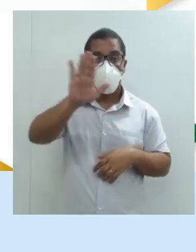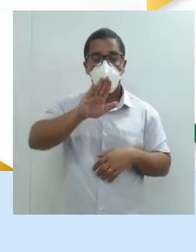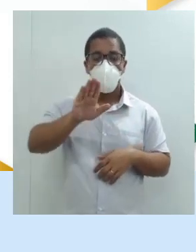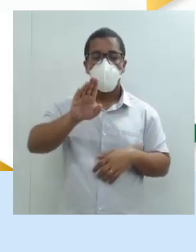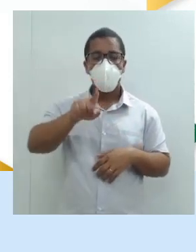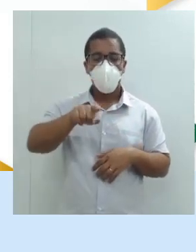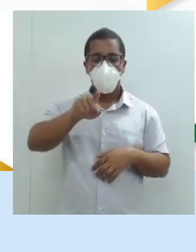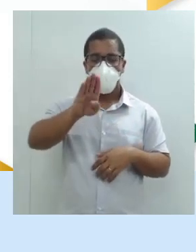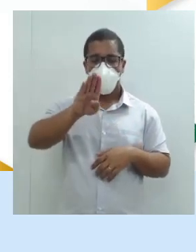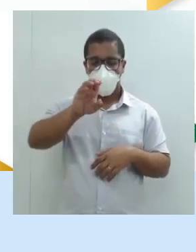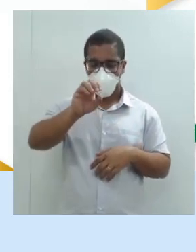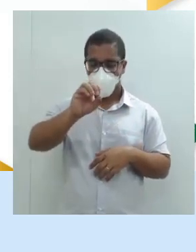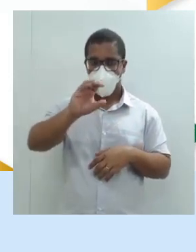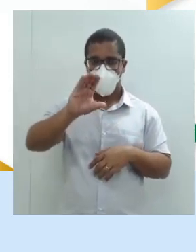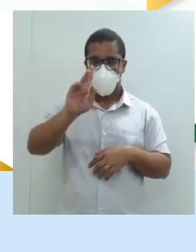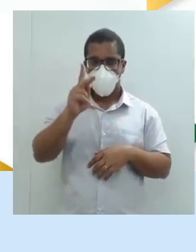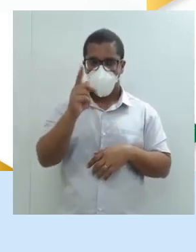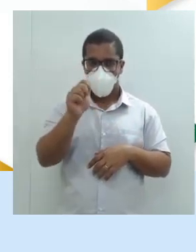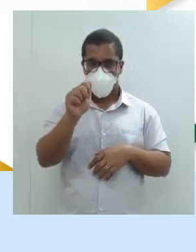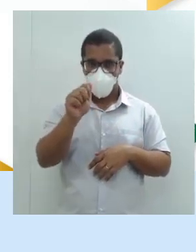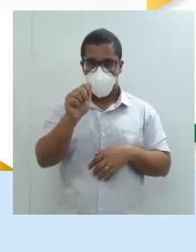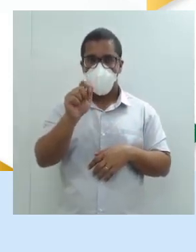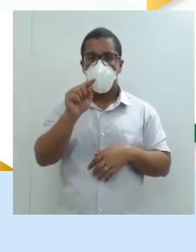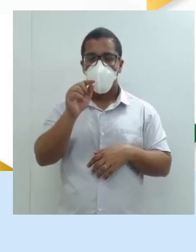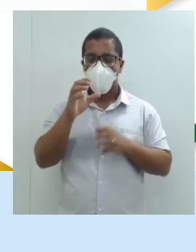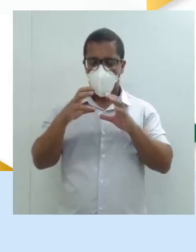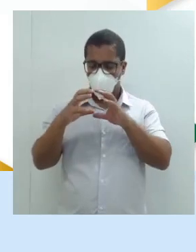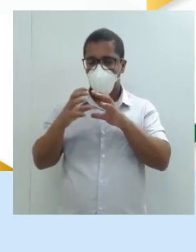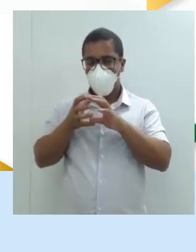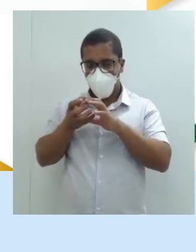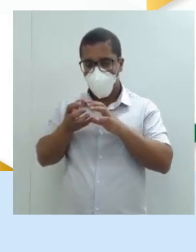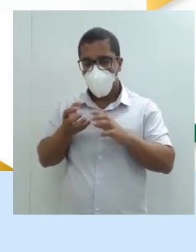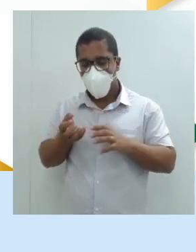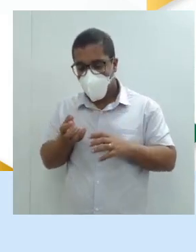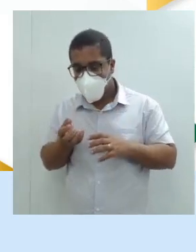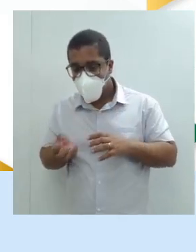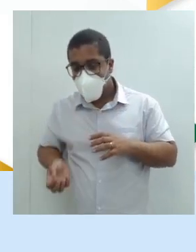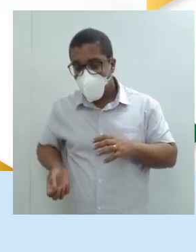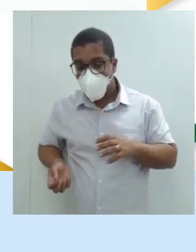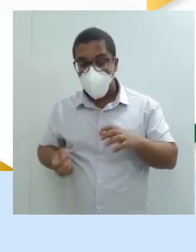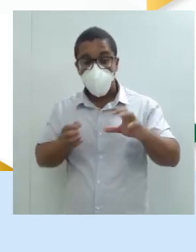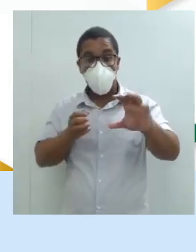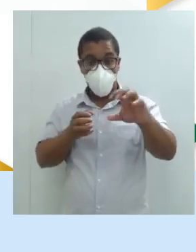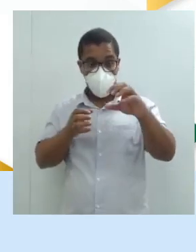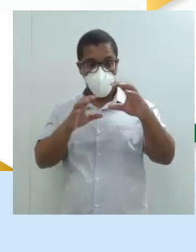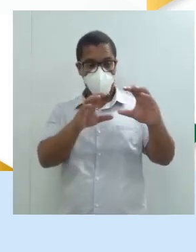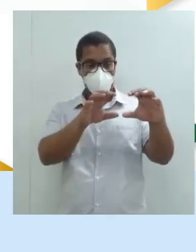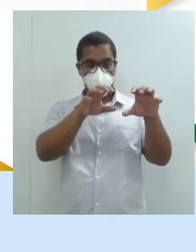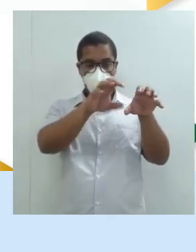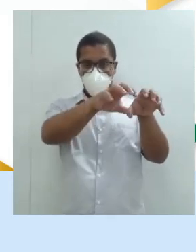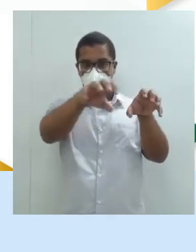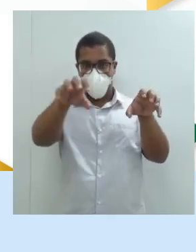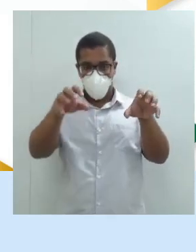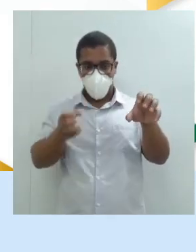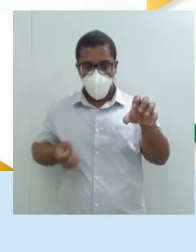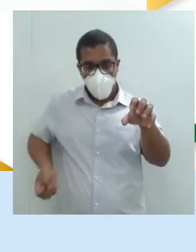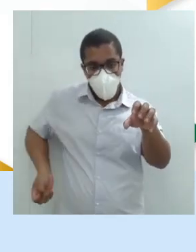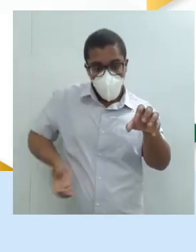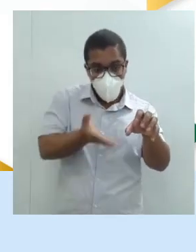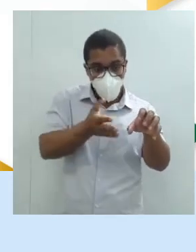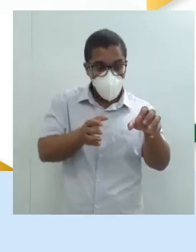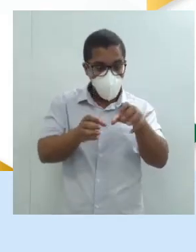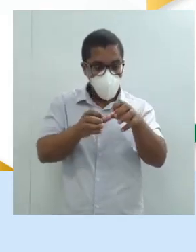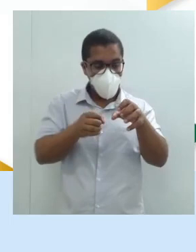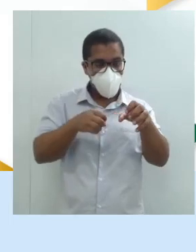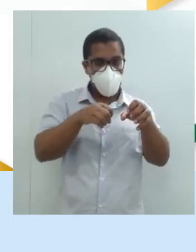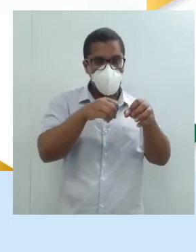bocha, né? Que é justamente uma bolinha que você tenta retirar a bolinha da equipe adversária para poder aproximar a sua.